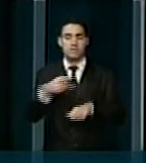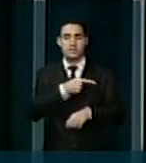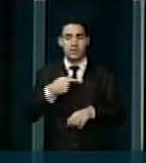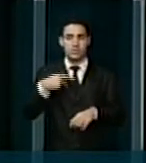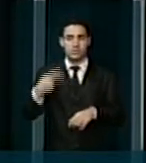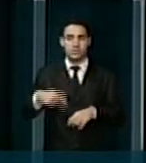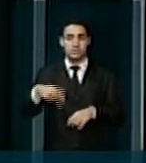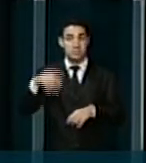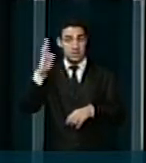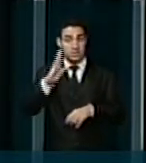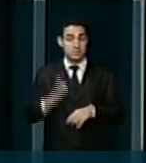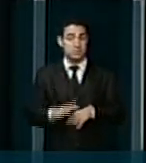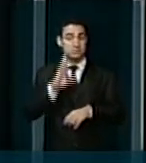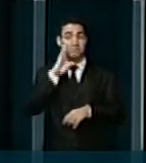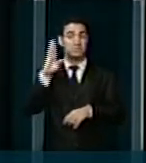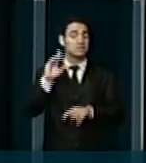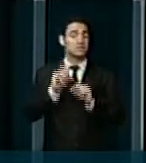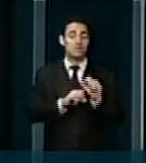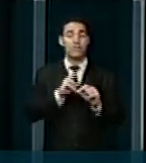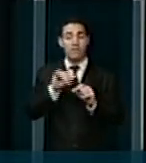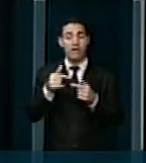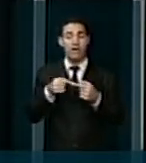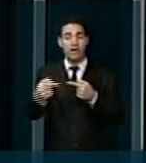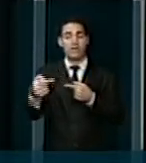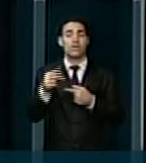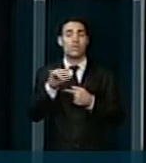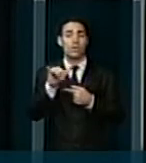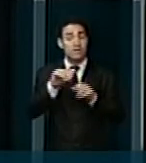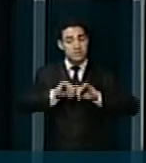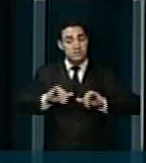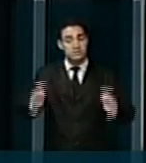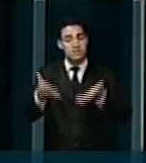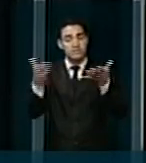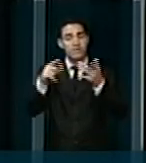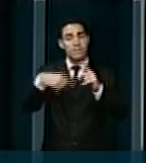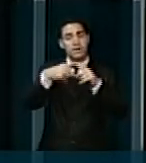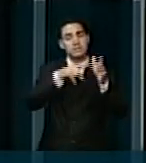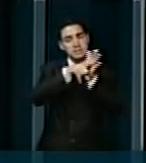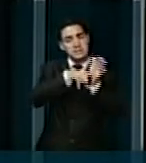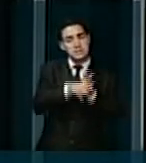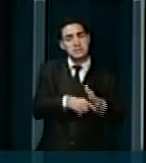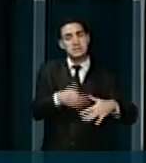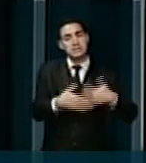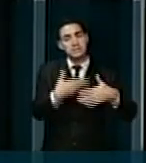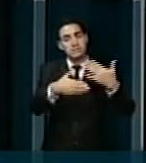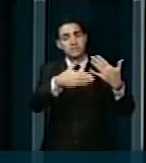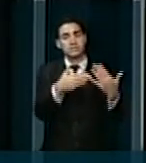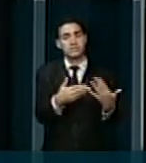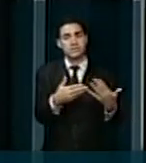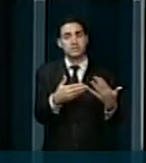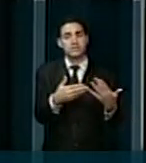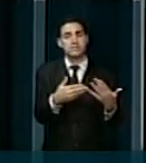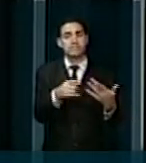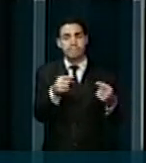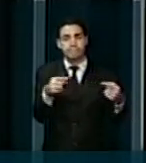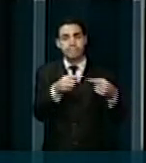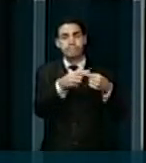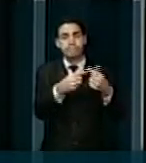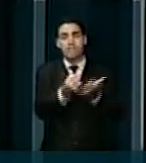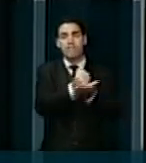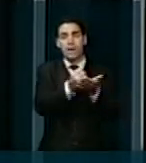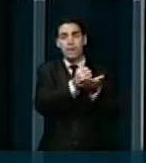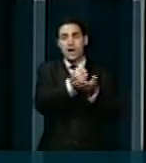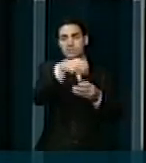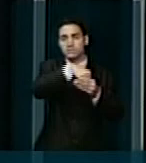Brasil, particularmente que ele vai incentivar a pesquisa, o desenvolvimento farmacêutico, mas